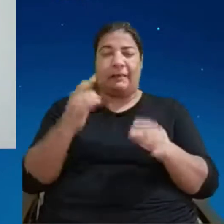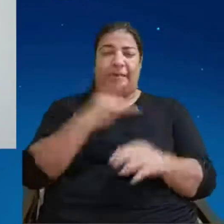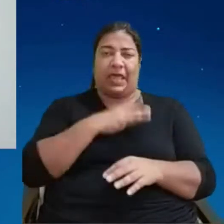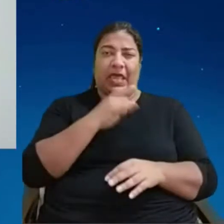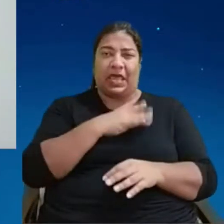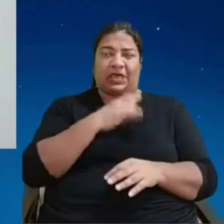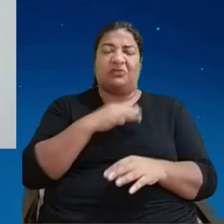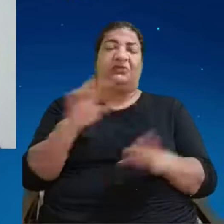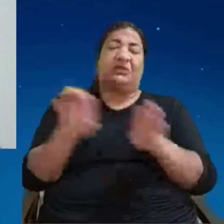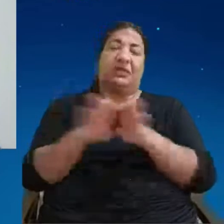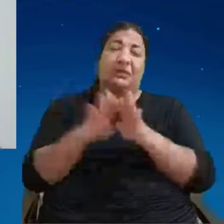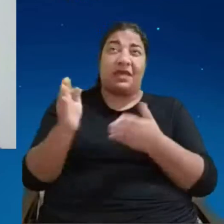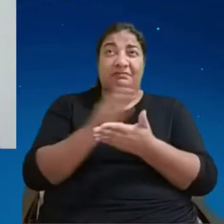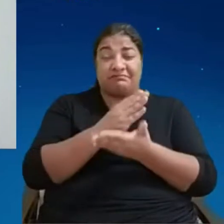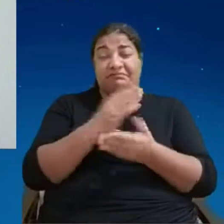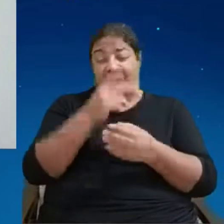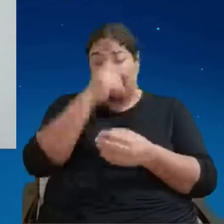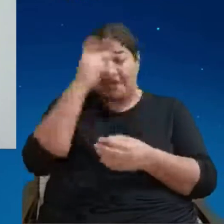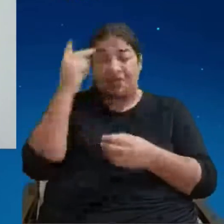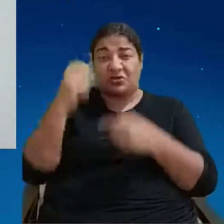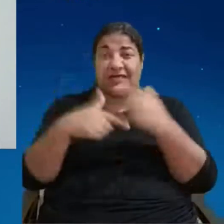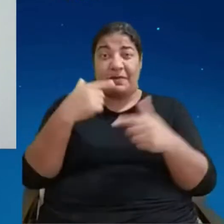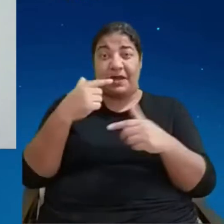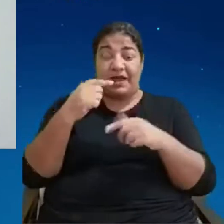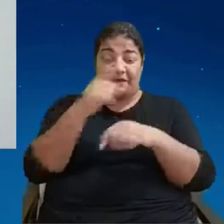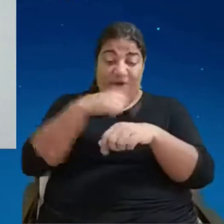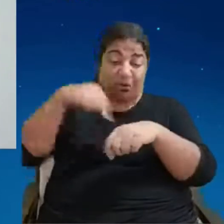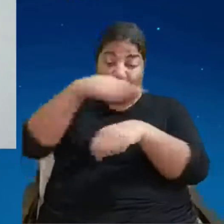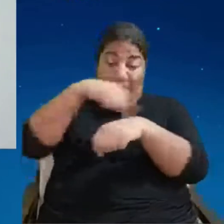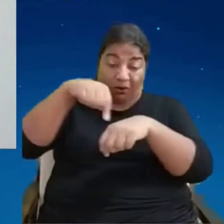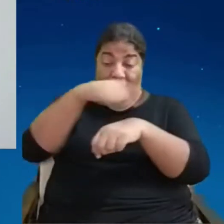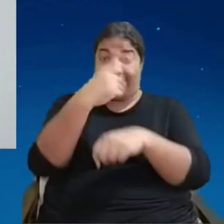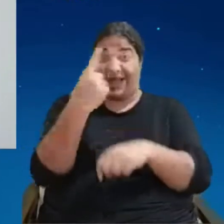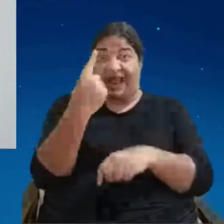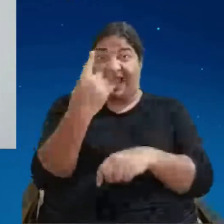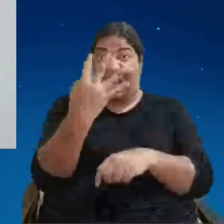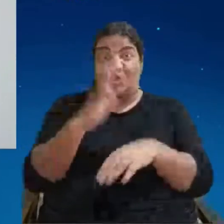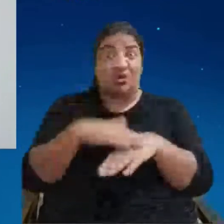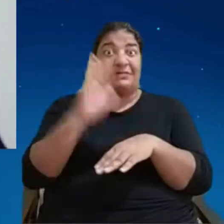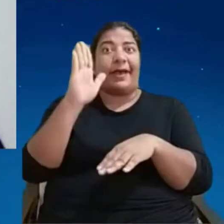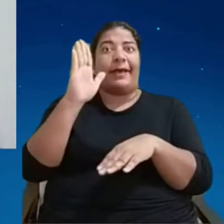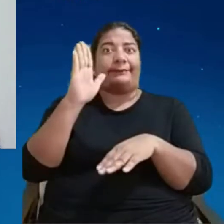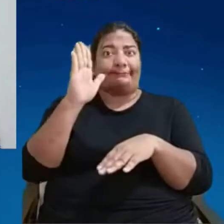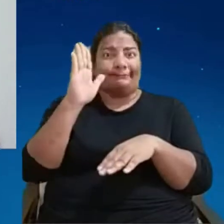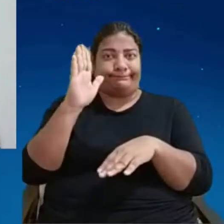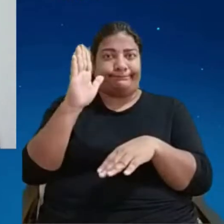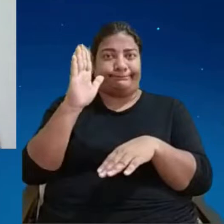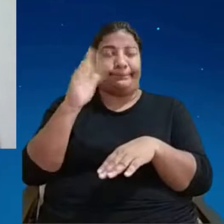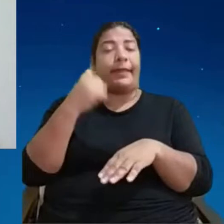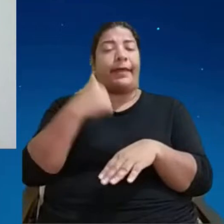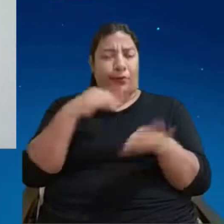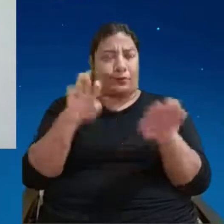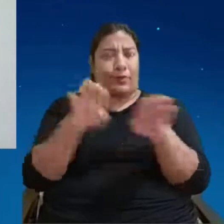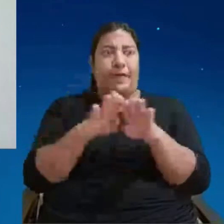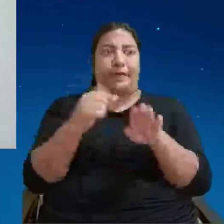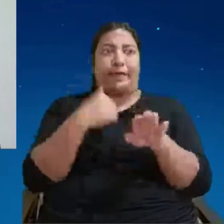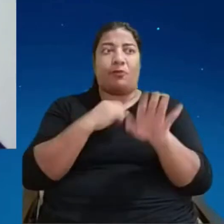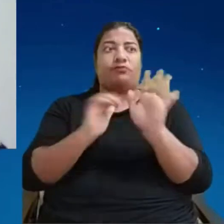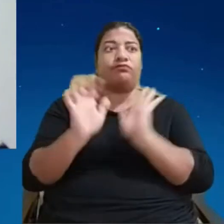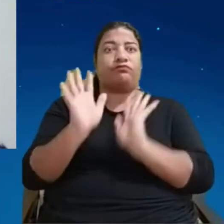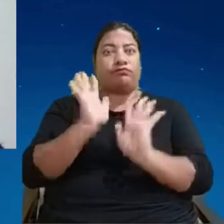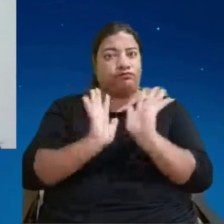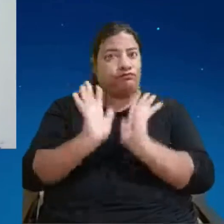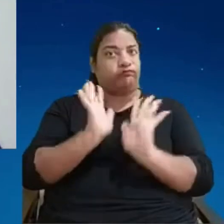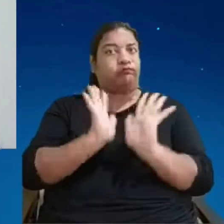dia. E eu fui uma delas. Então, assim, eu fui me cuidando para que eu não tivesse também, obviamente,